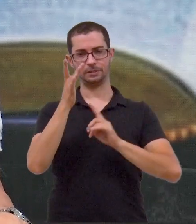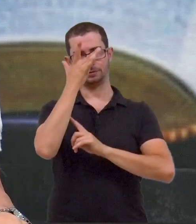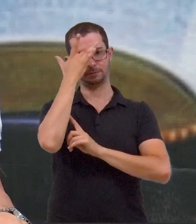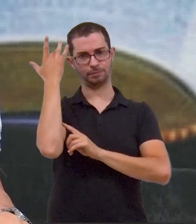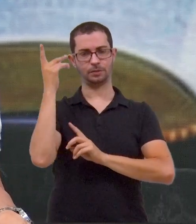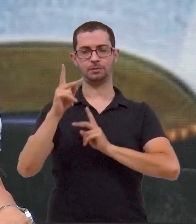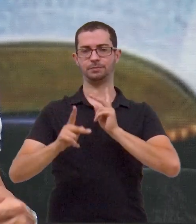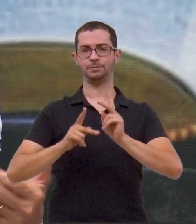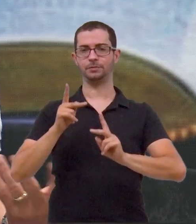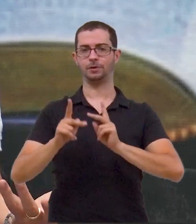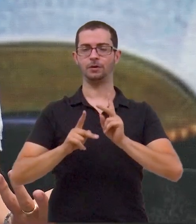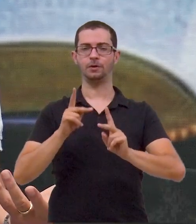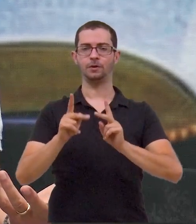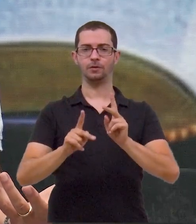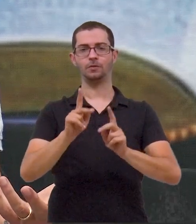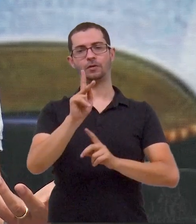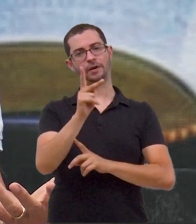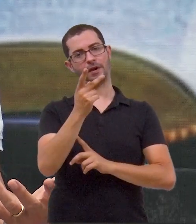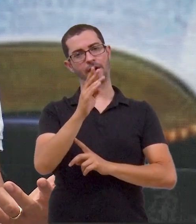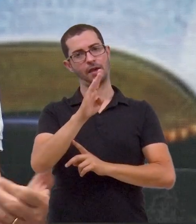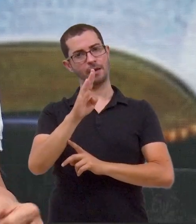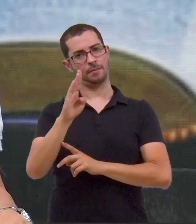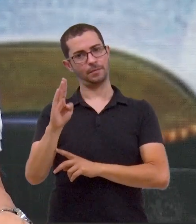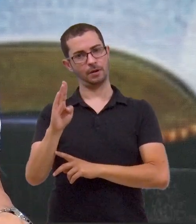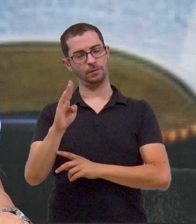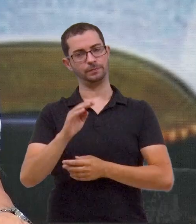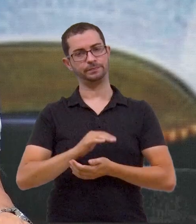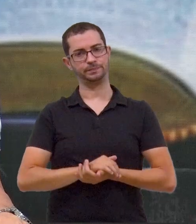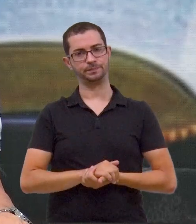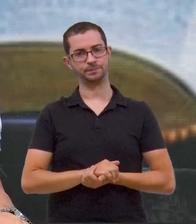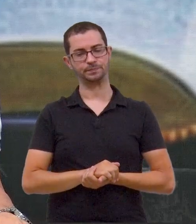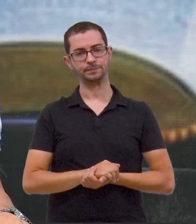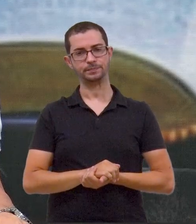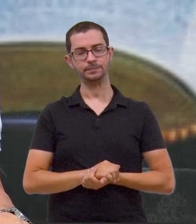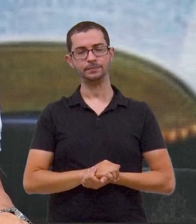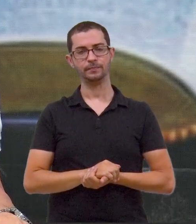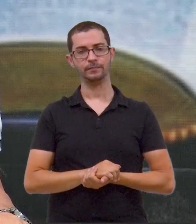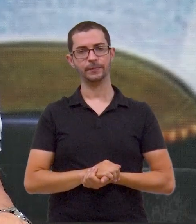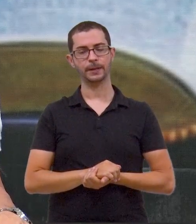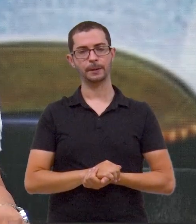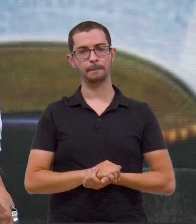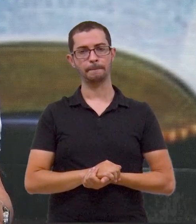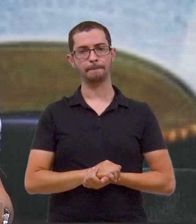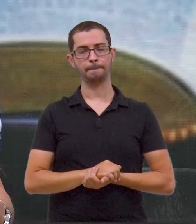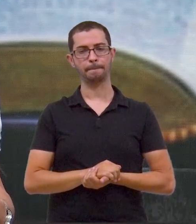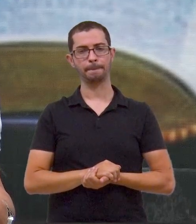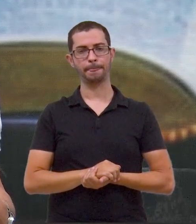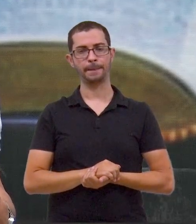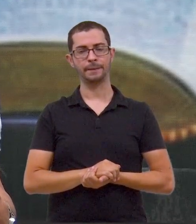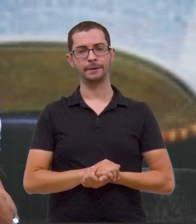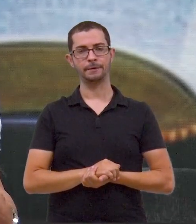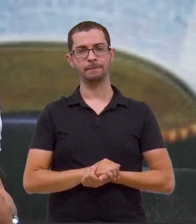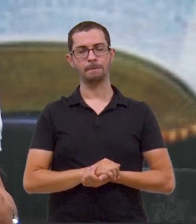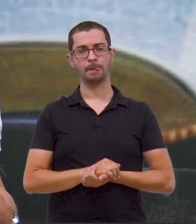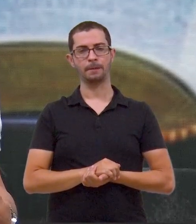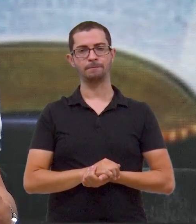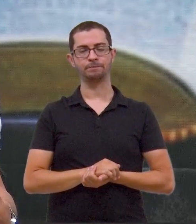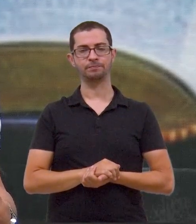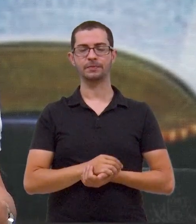origem hebreia, né? E ela